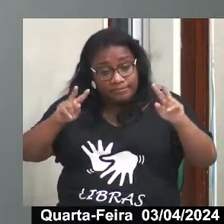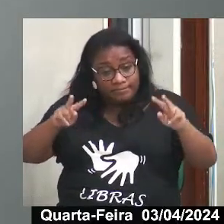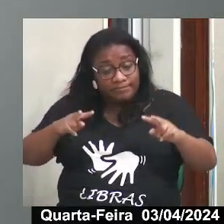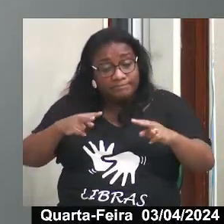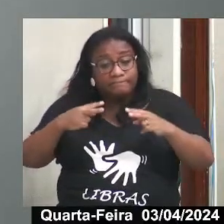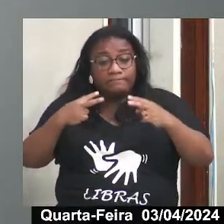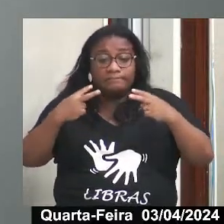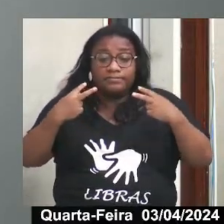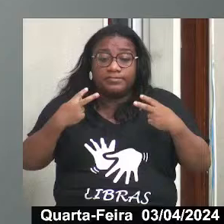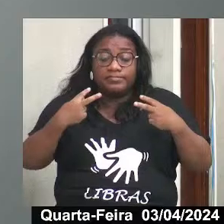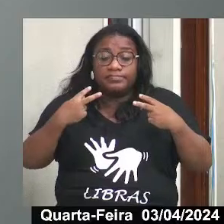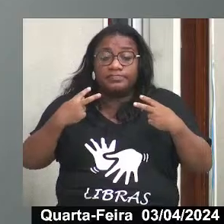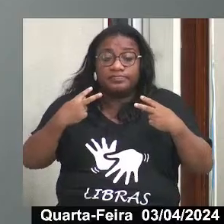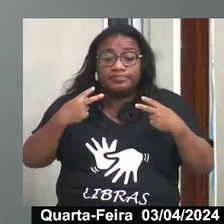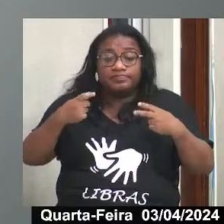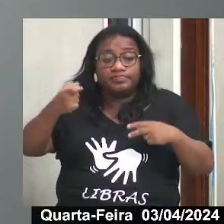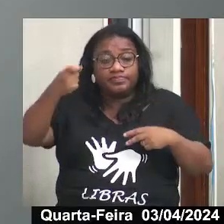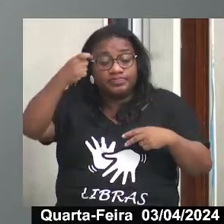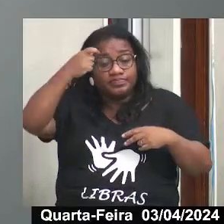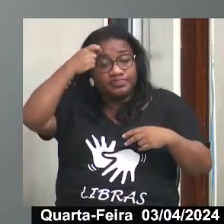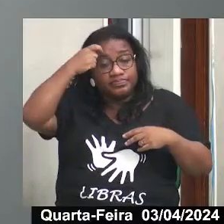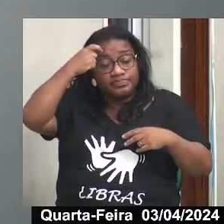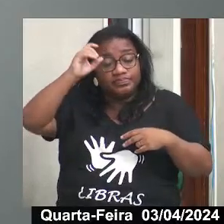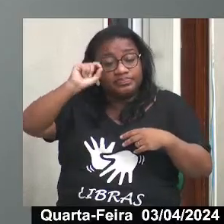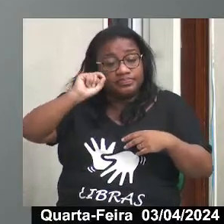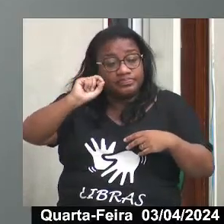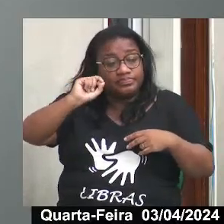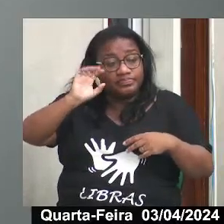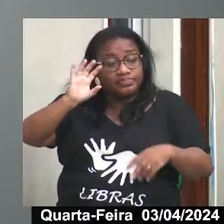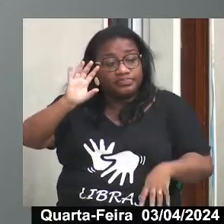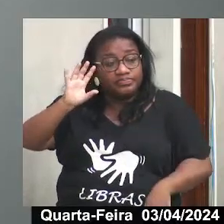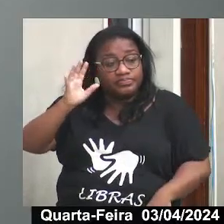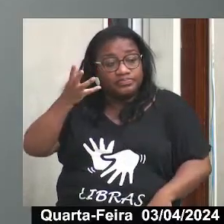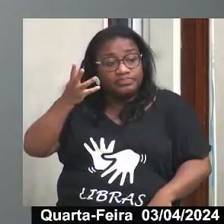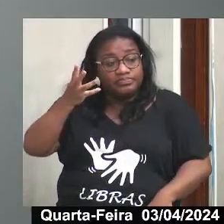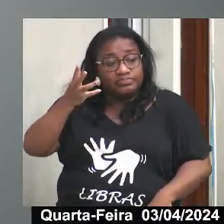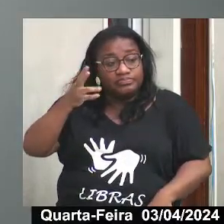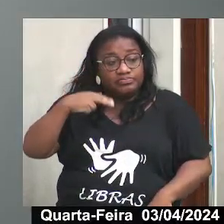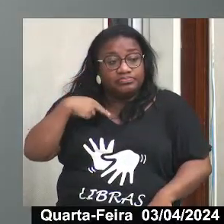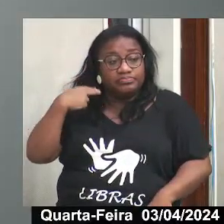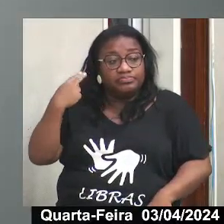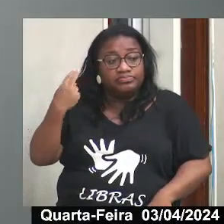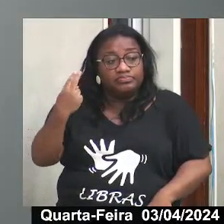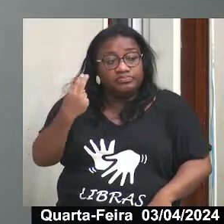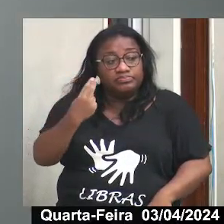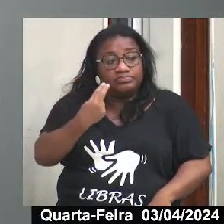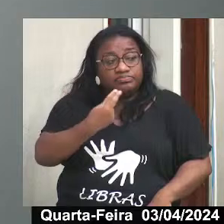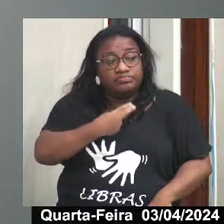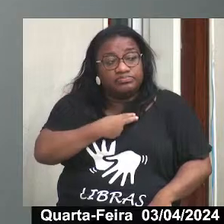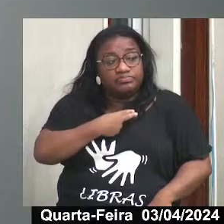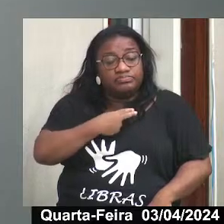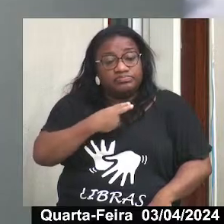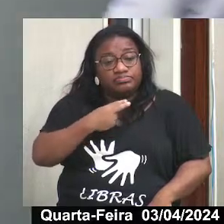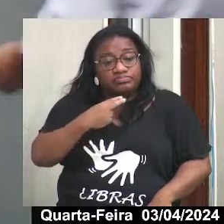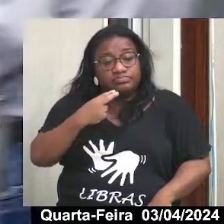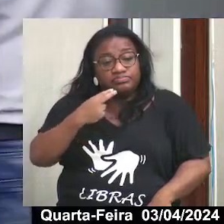assiste e meus nobres colegas tenham ciência nesses dias. Nós sabemos que a forma de